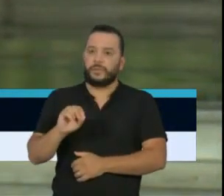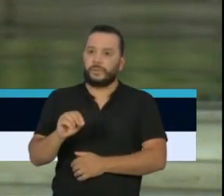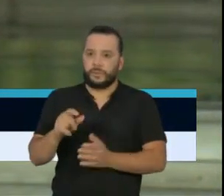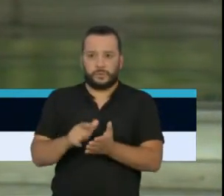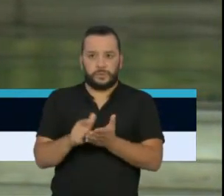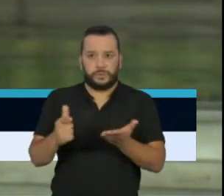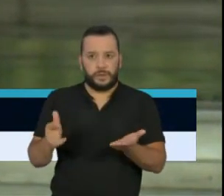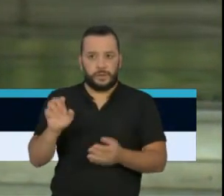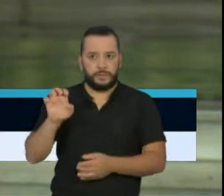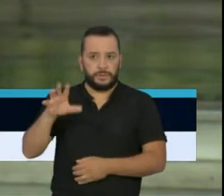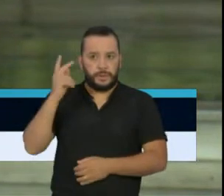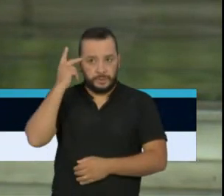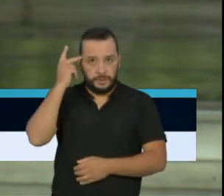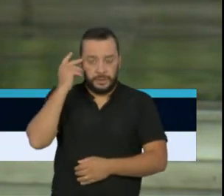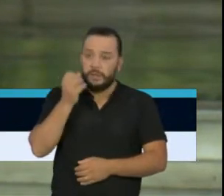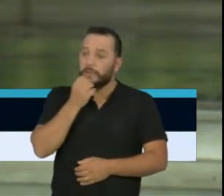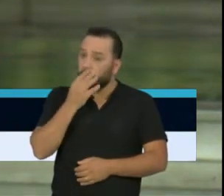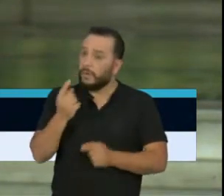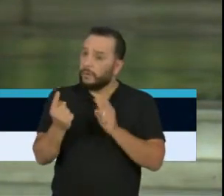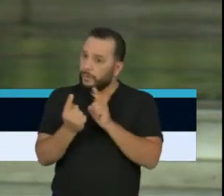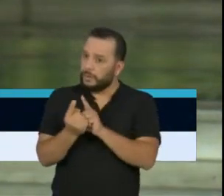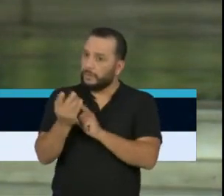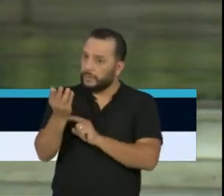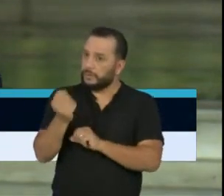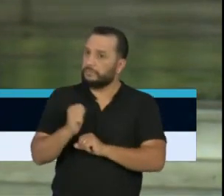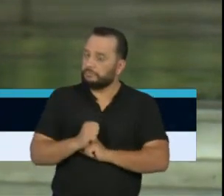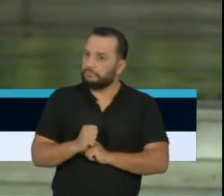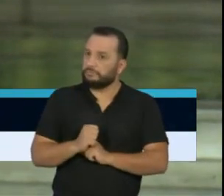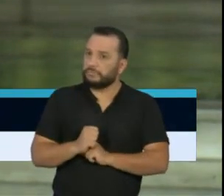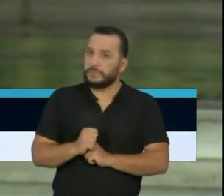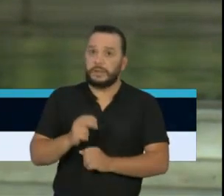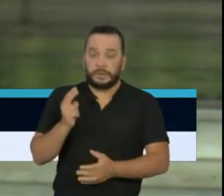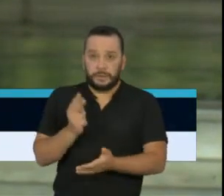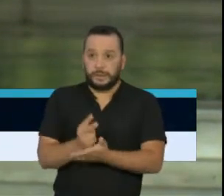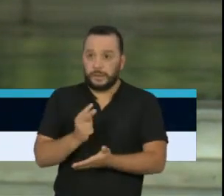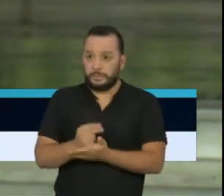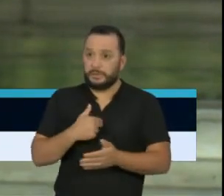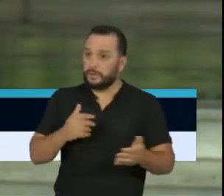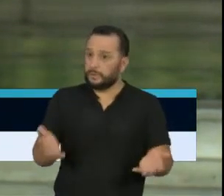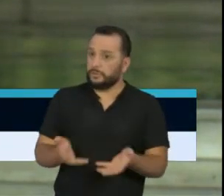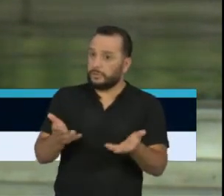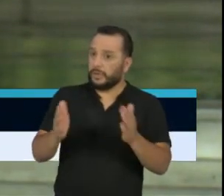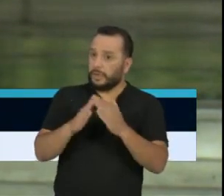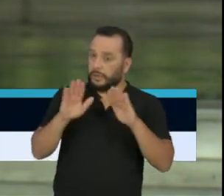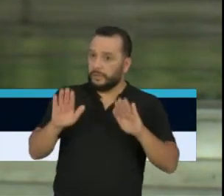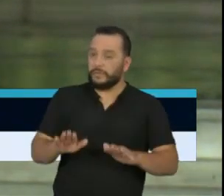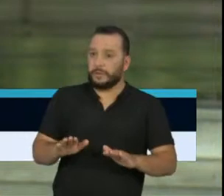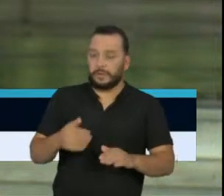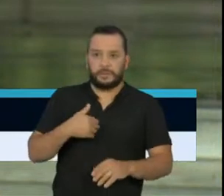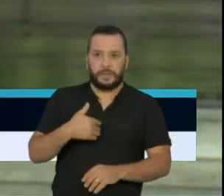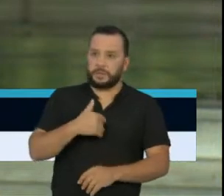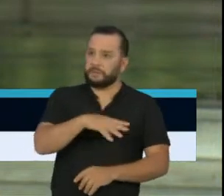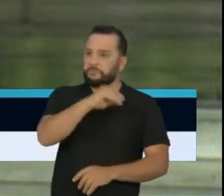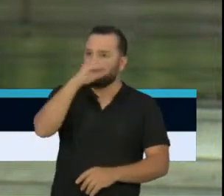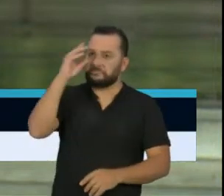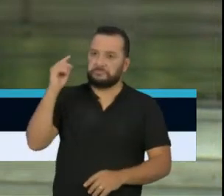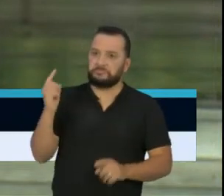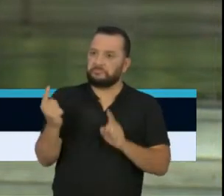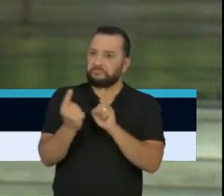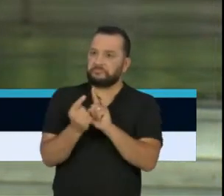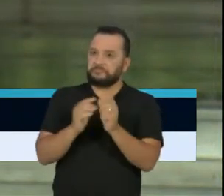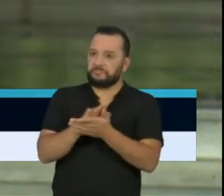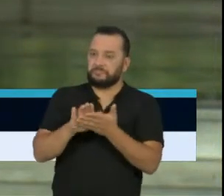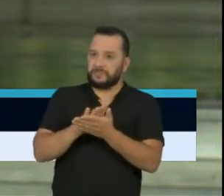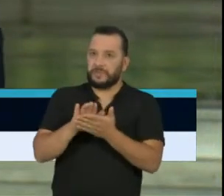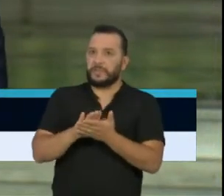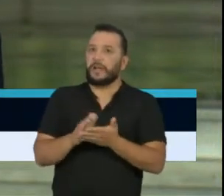Paulo. Bom reencontrar você, Bruno. Sempre estimulando o isolamento, mas há tempos que eu não te via pessoalmente, só através